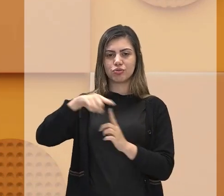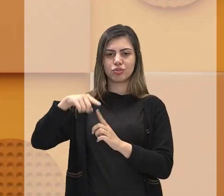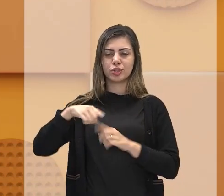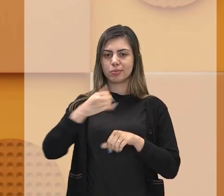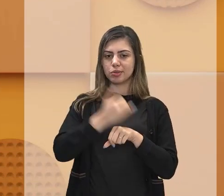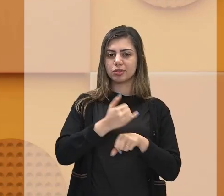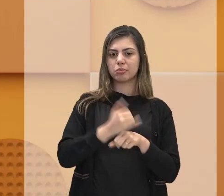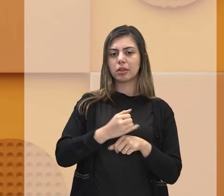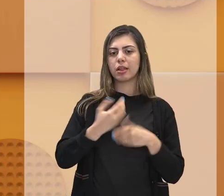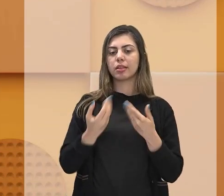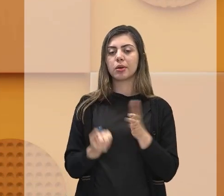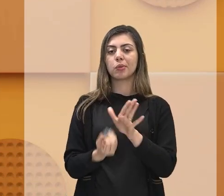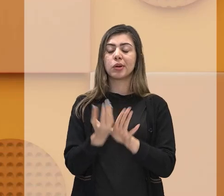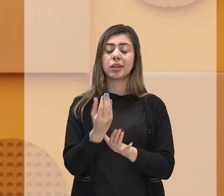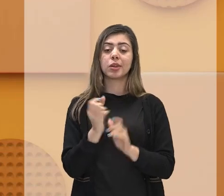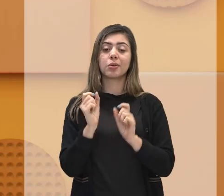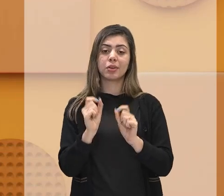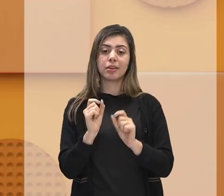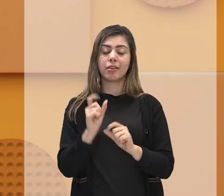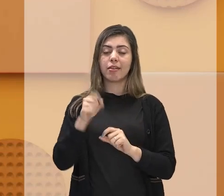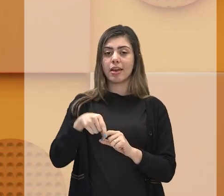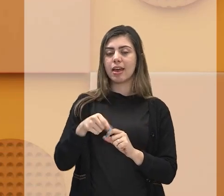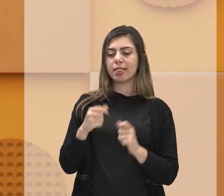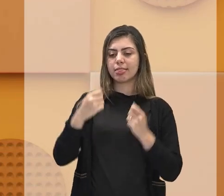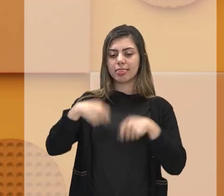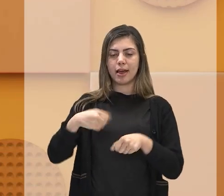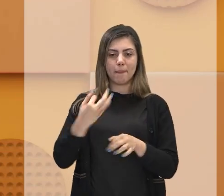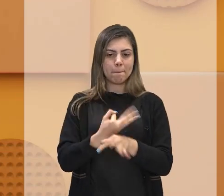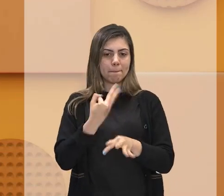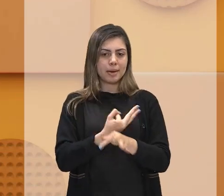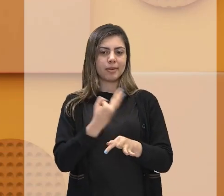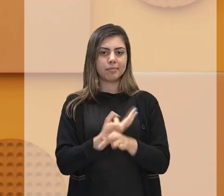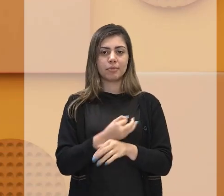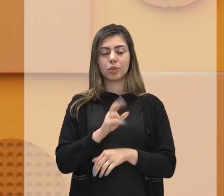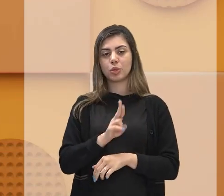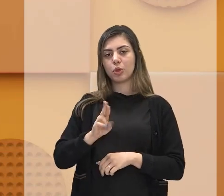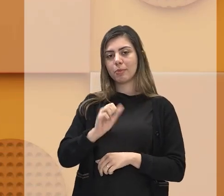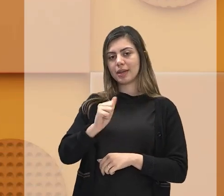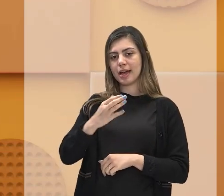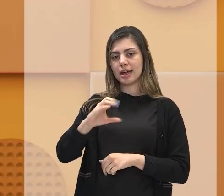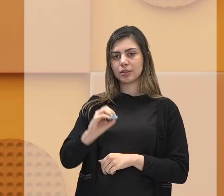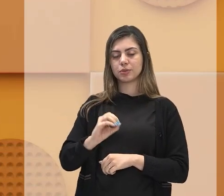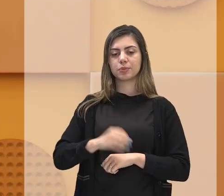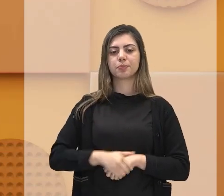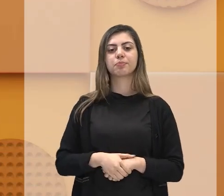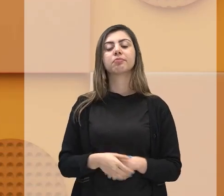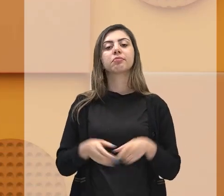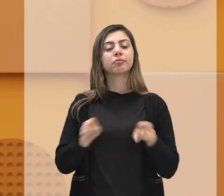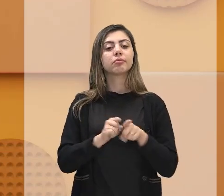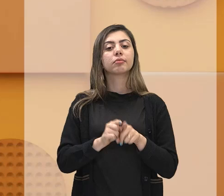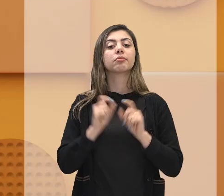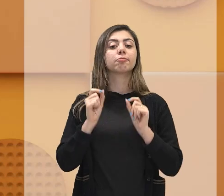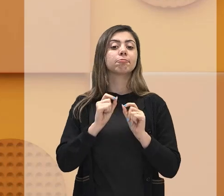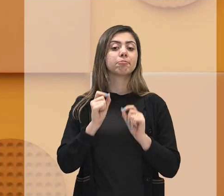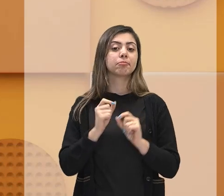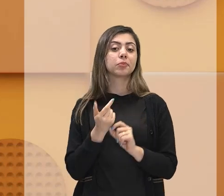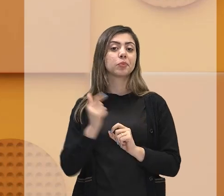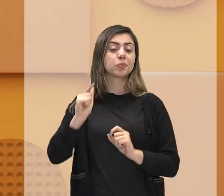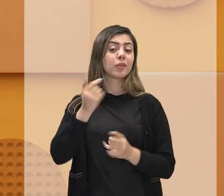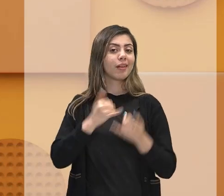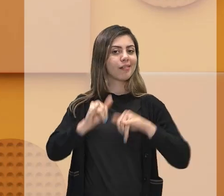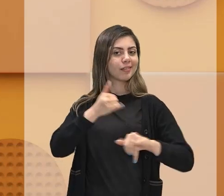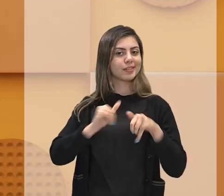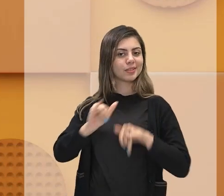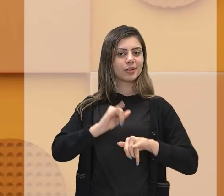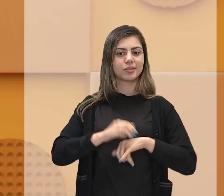um último metal ali com maior resistência, que é chamada de aço. Além também da